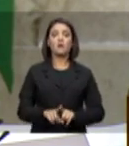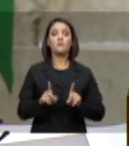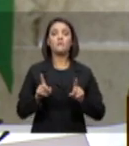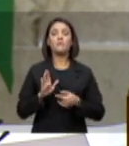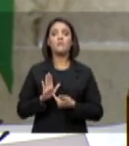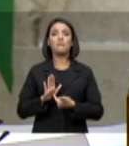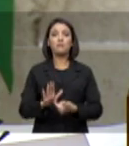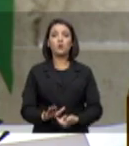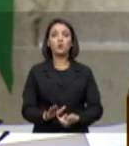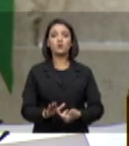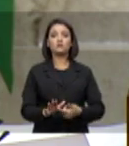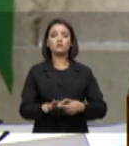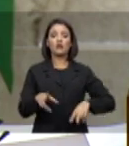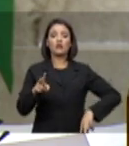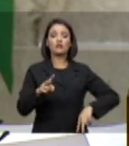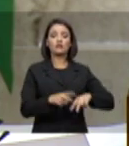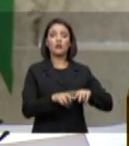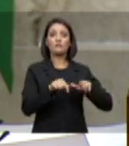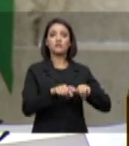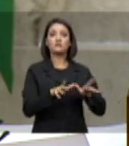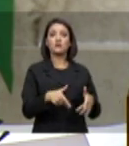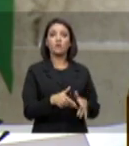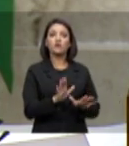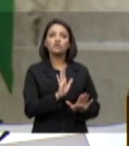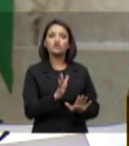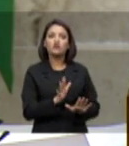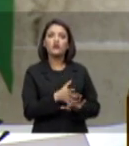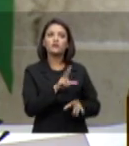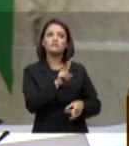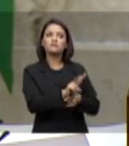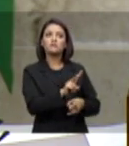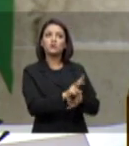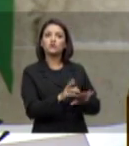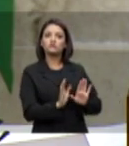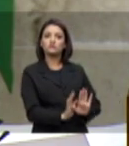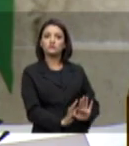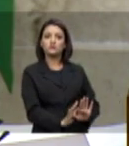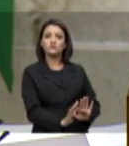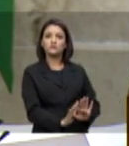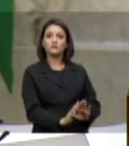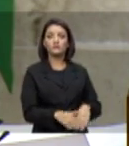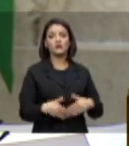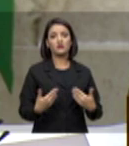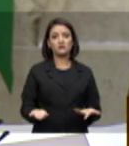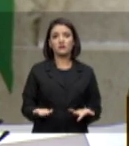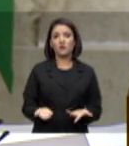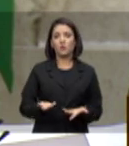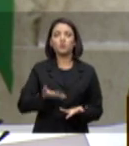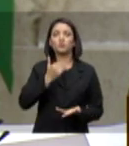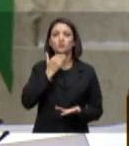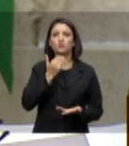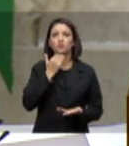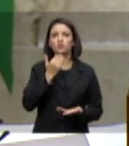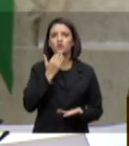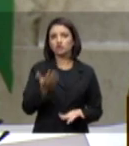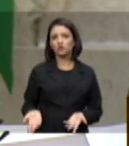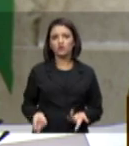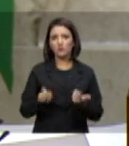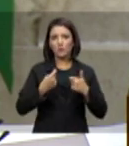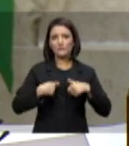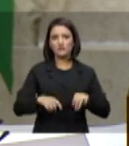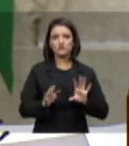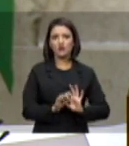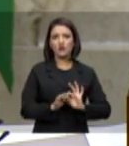justiça que determinou não é não é contraproducente no que diz respeito à